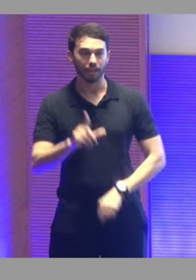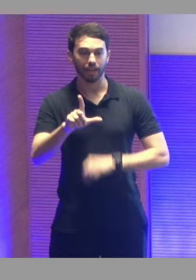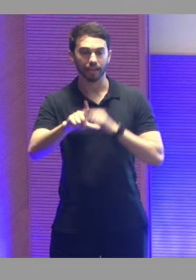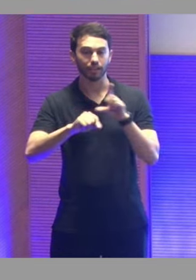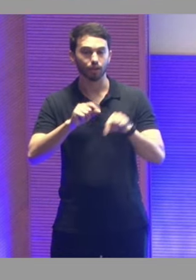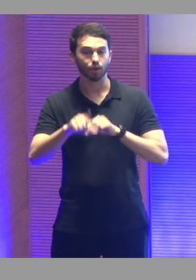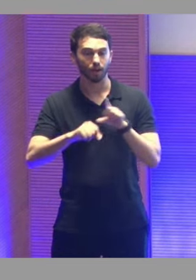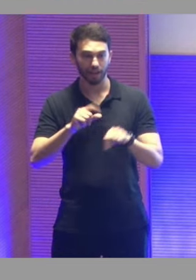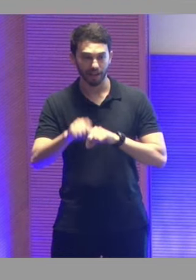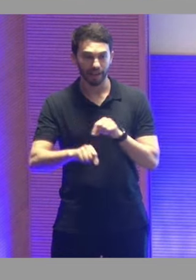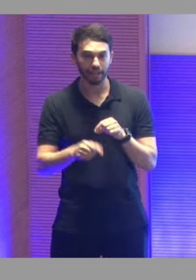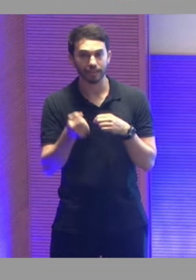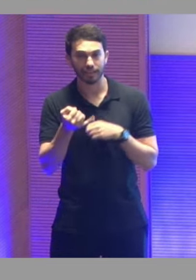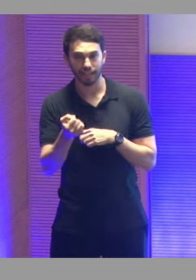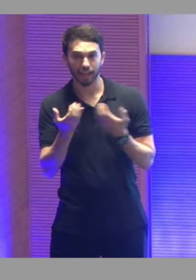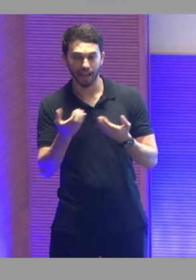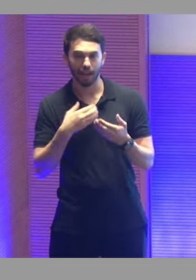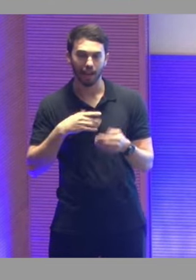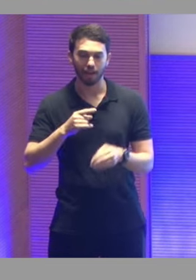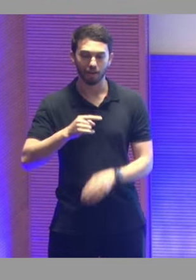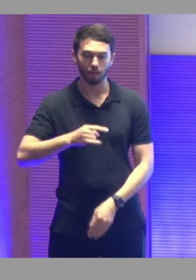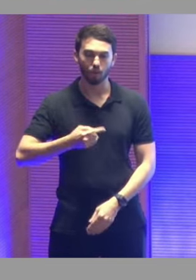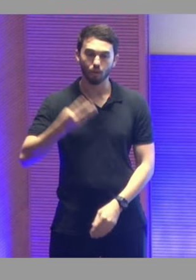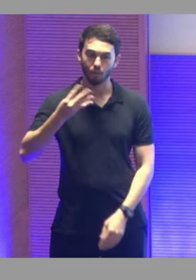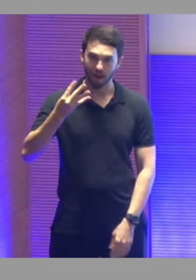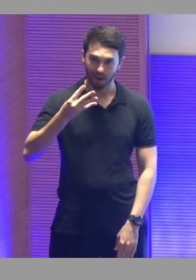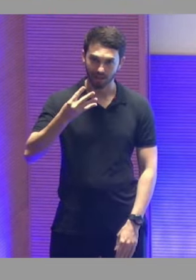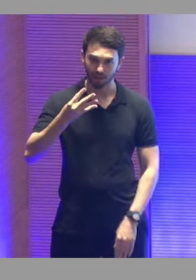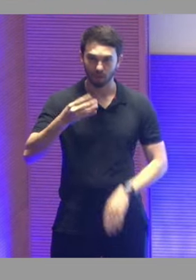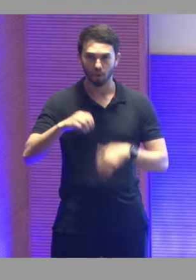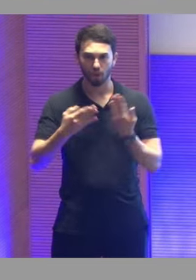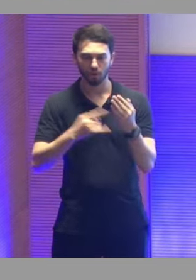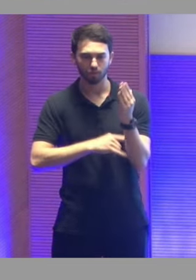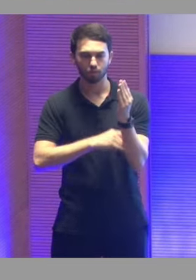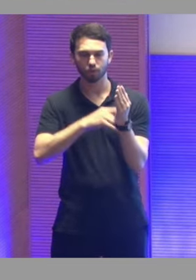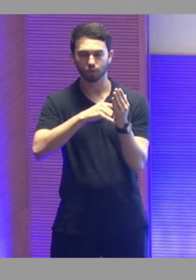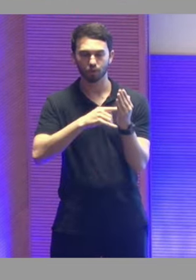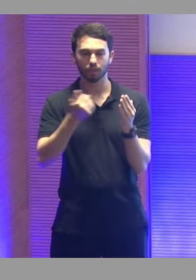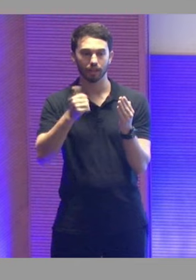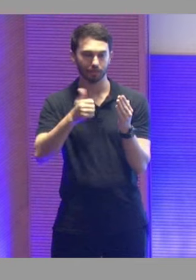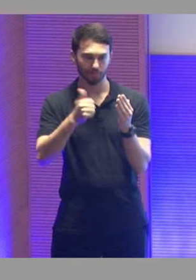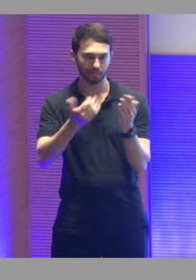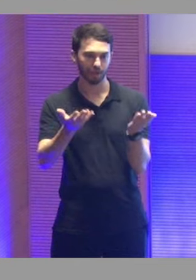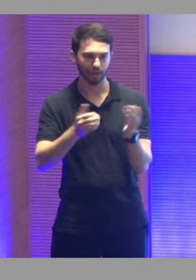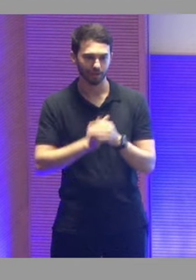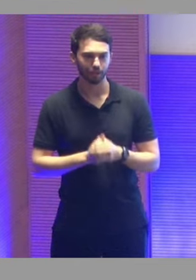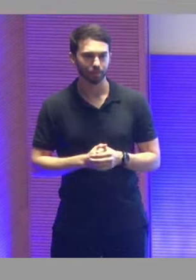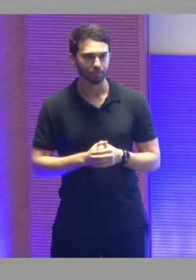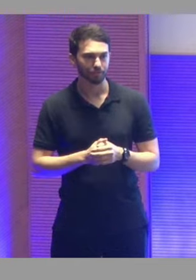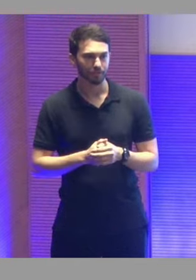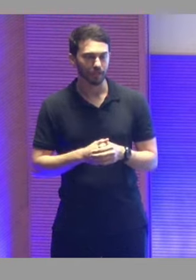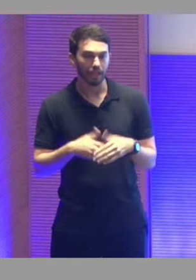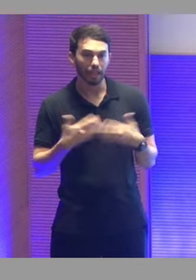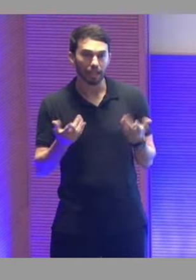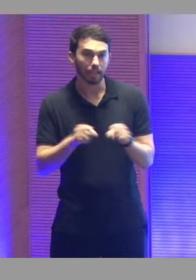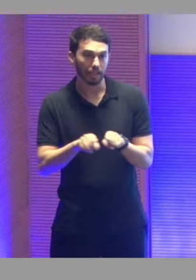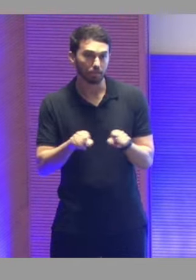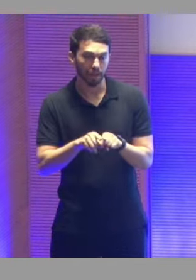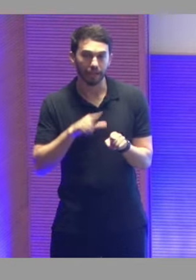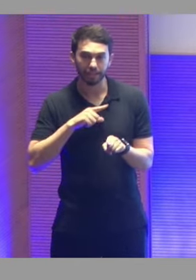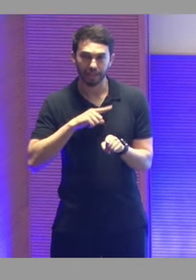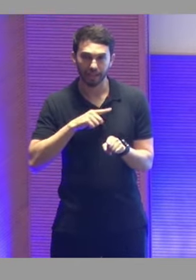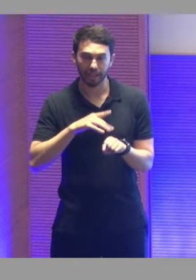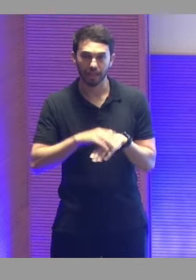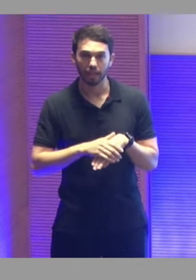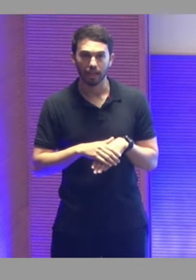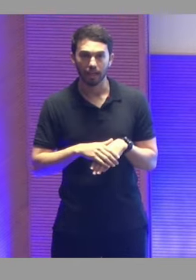escolherem se querem ir até o quarto andar no salão nobre ou até o 11º andar pros demais casos e também existe a possibilidade